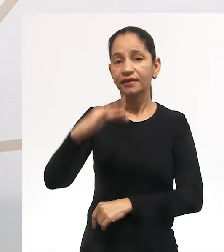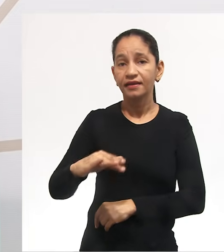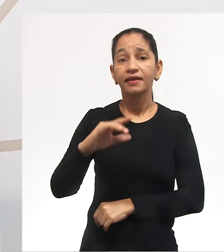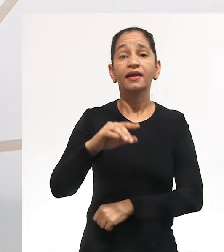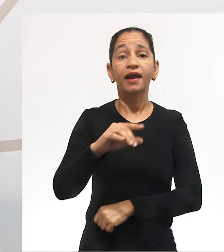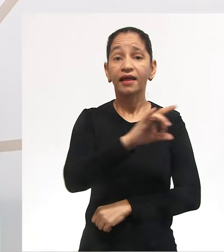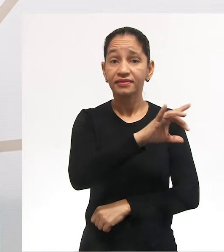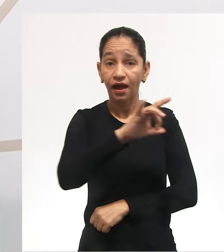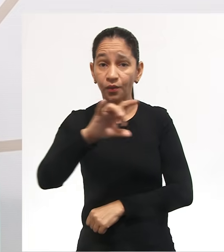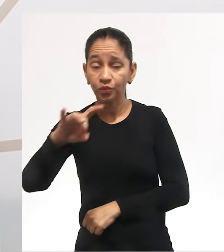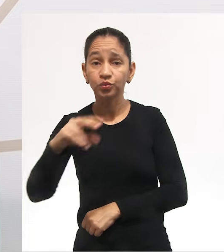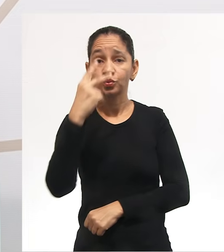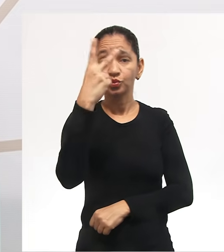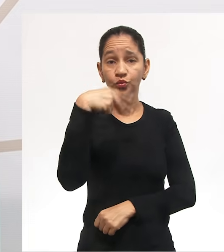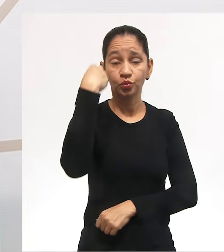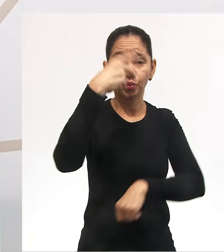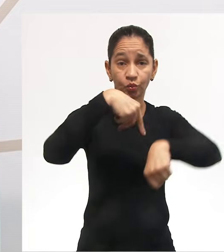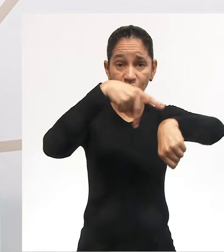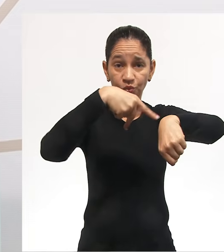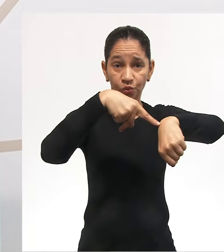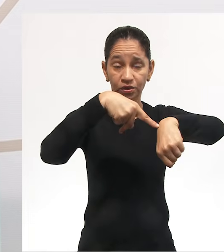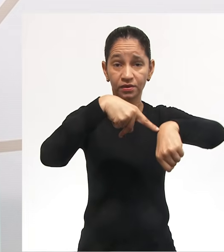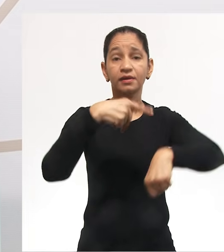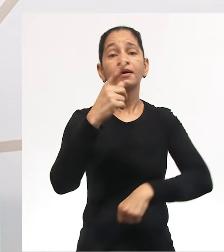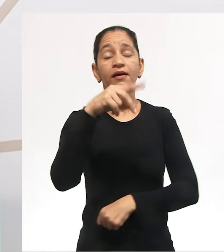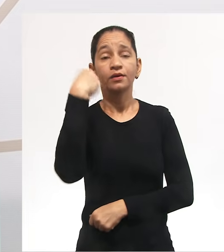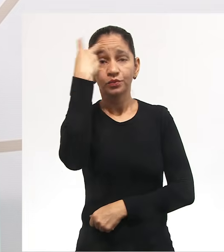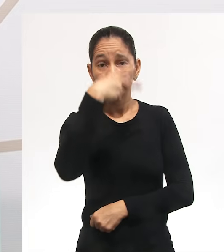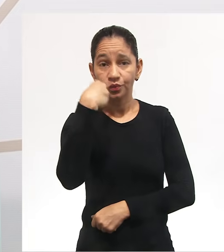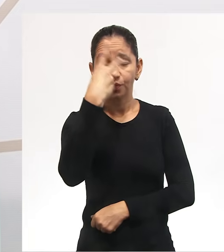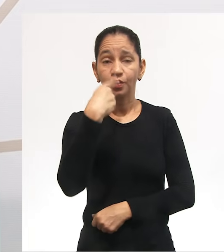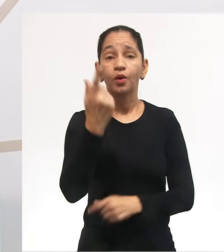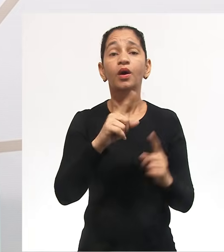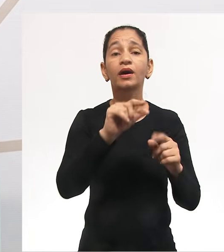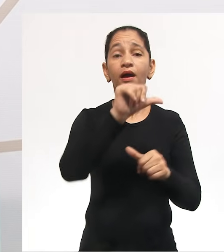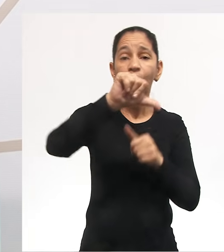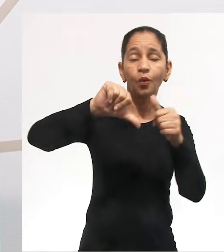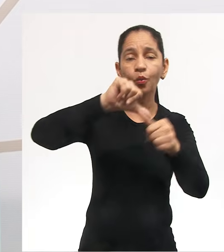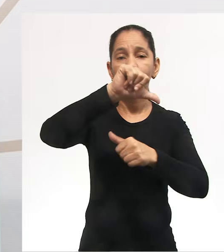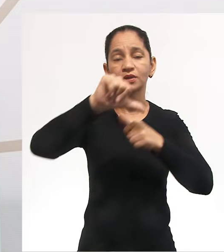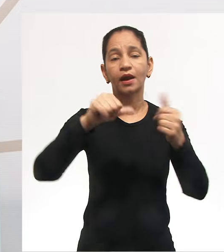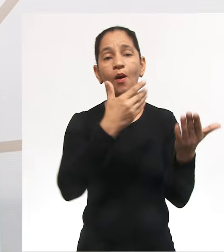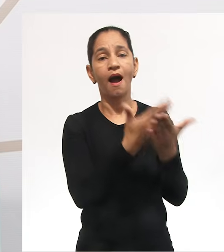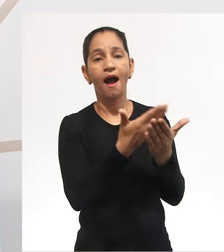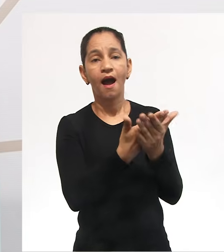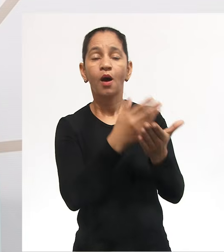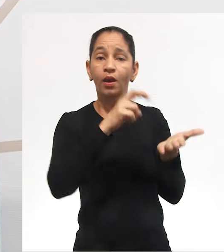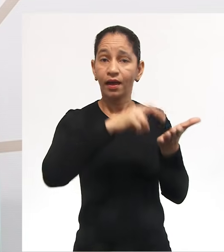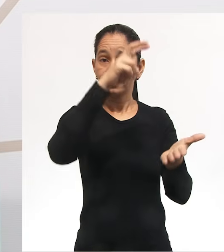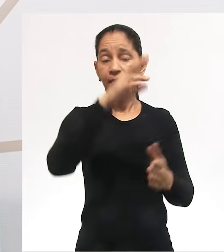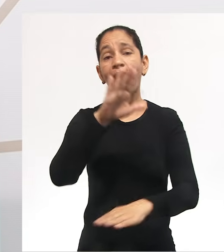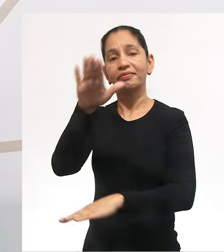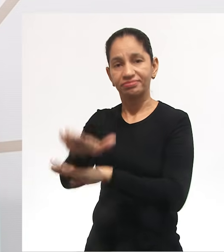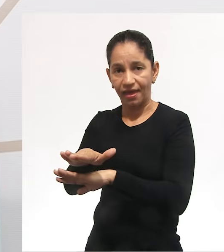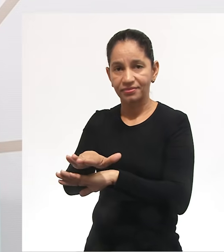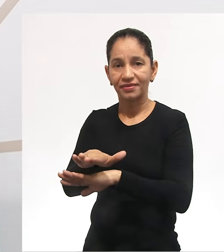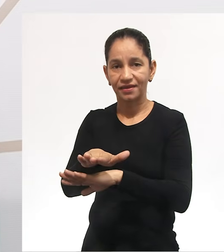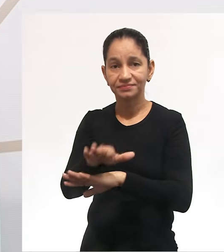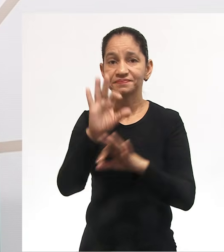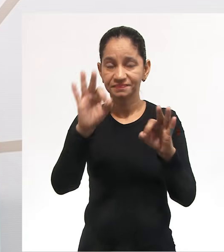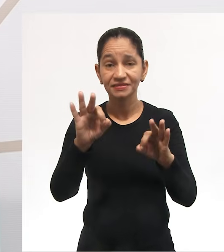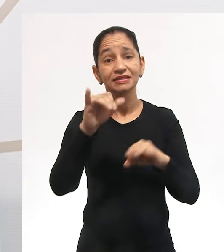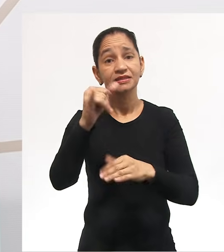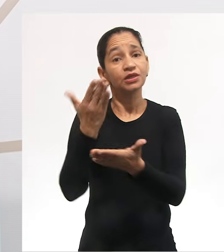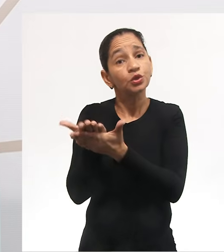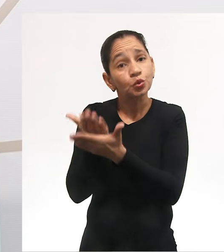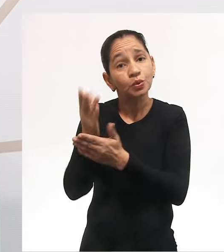Embora seja. Cada criança ela tem direito a 2 horas de atendimento, né? No contraturno, sempre